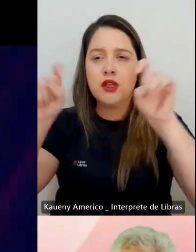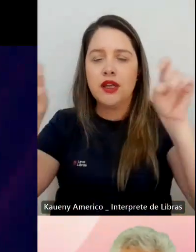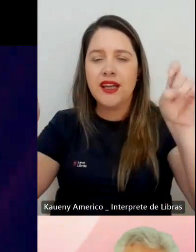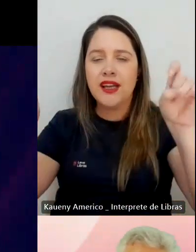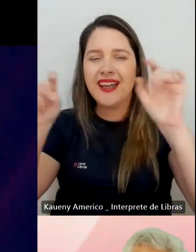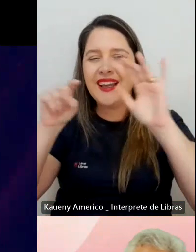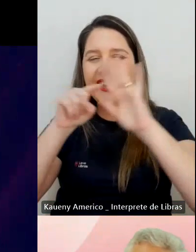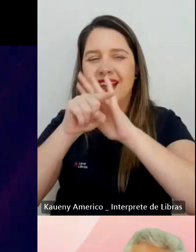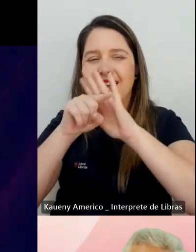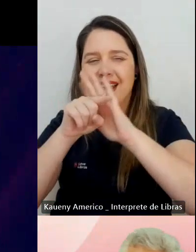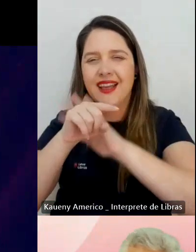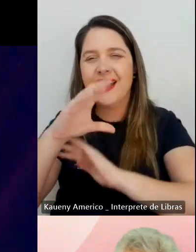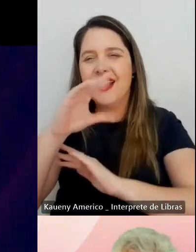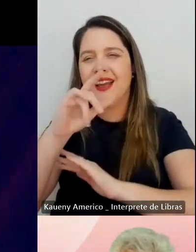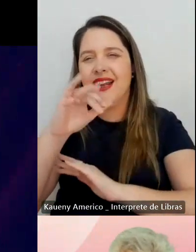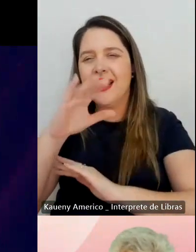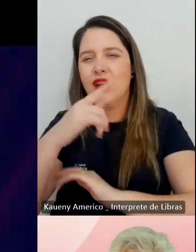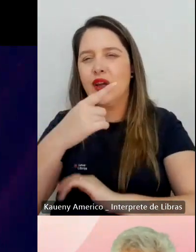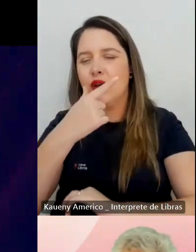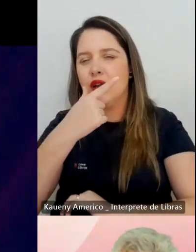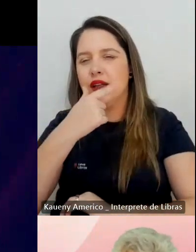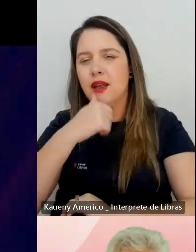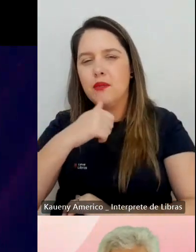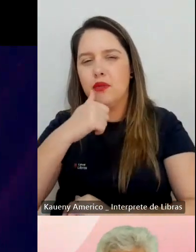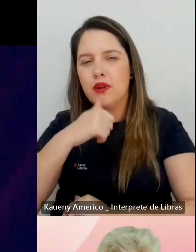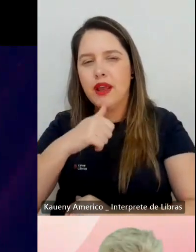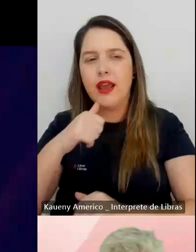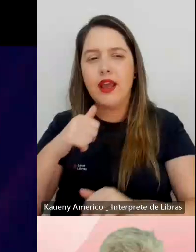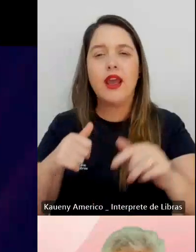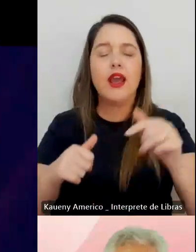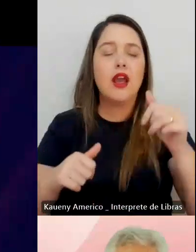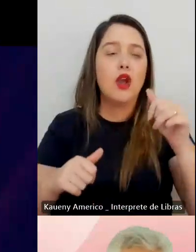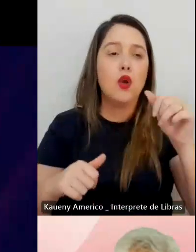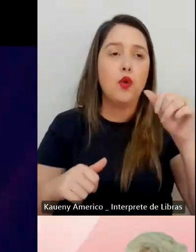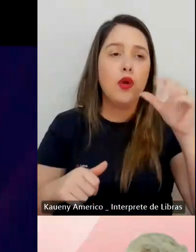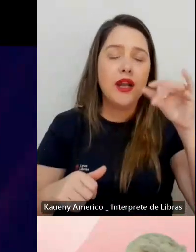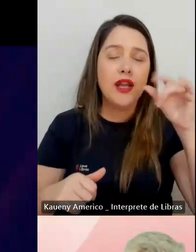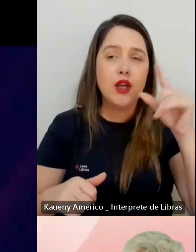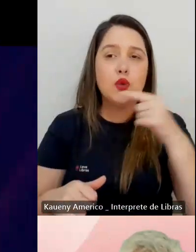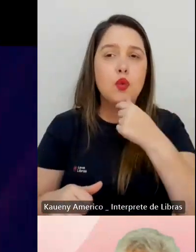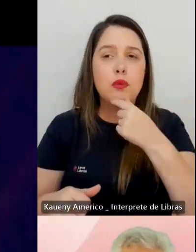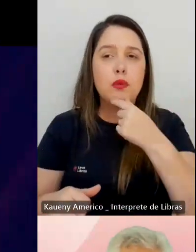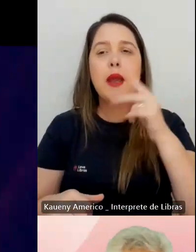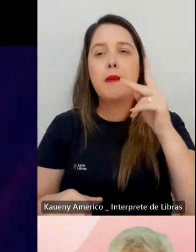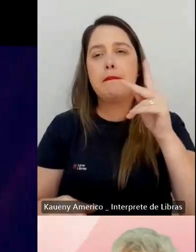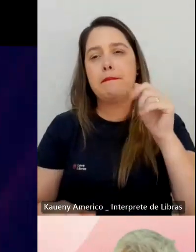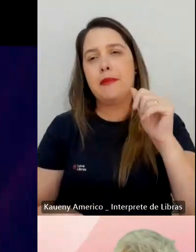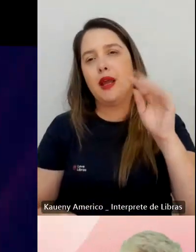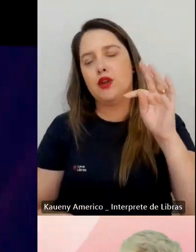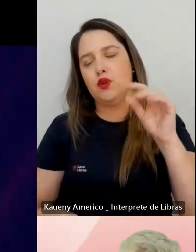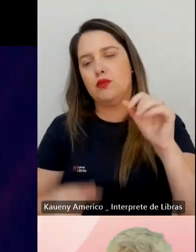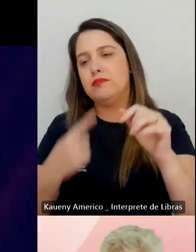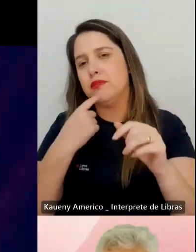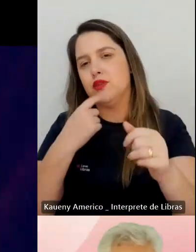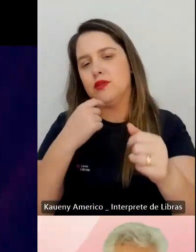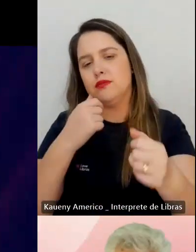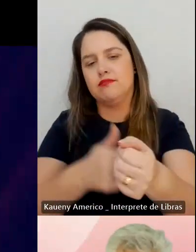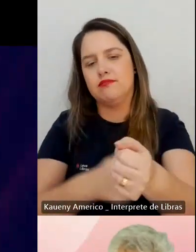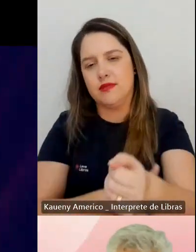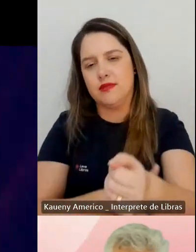o clínico do homem é o urologista. Então, às vezes, você vai no colega, ele vai pedir exames de sangue, ele pede a dosagem do PSA, ele